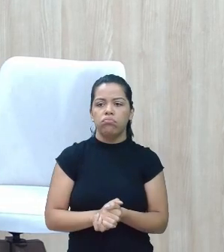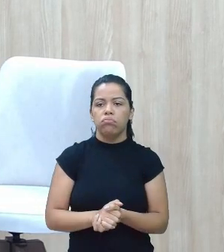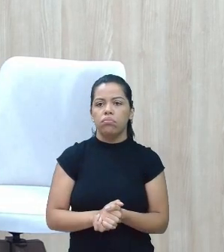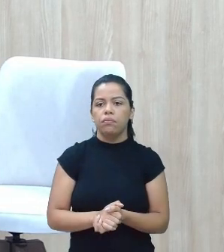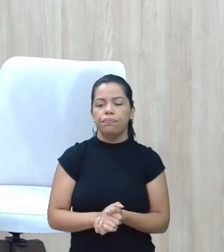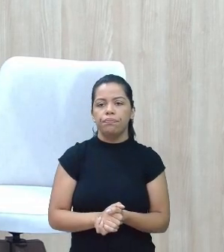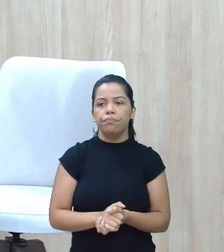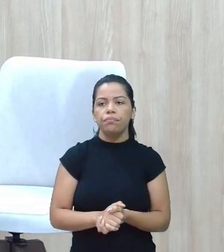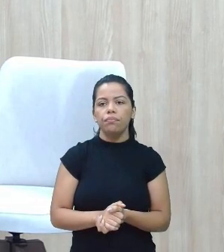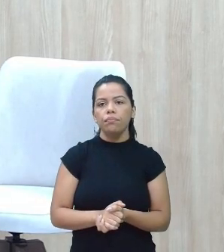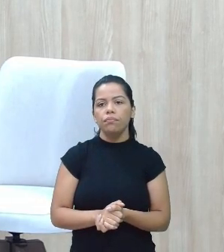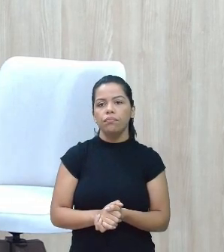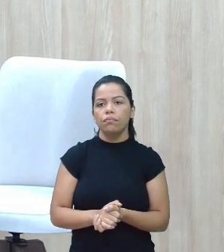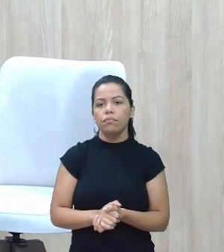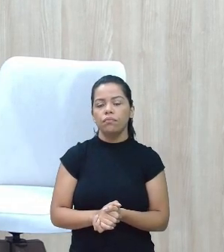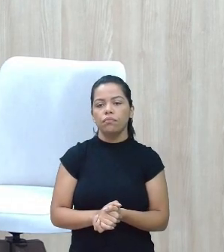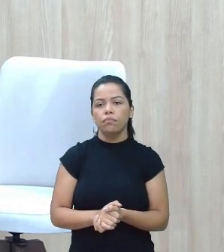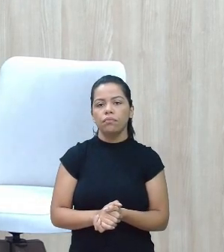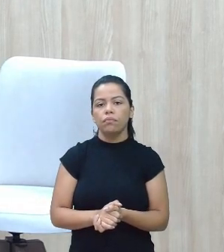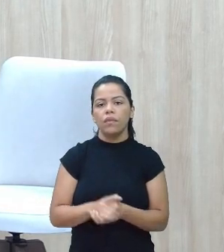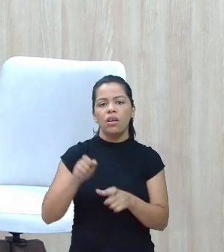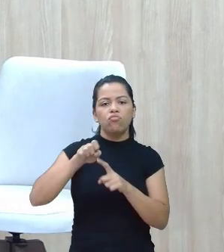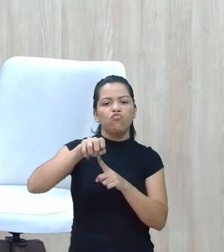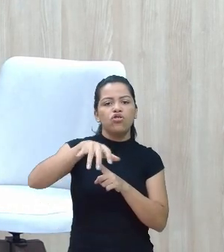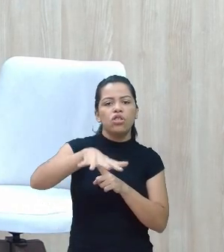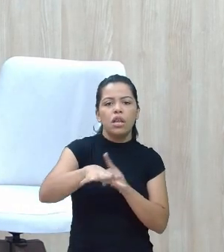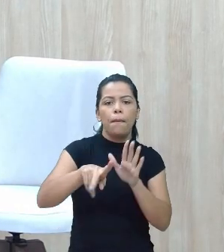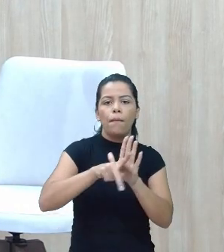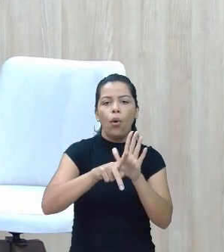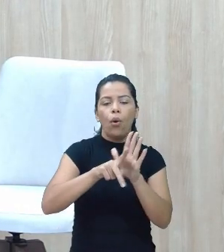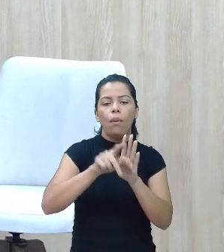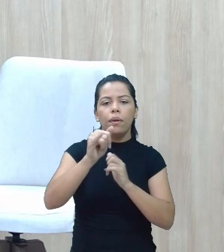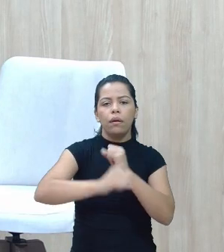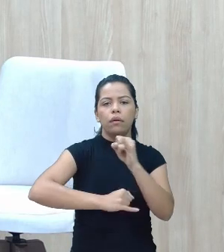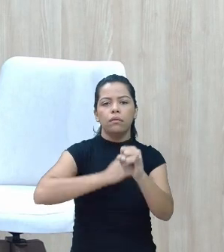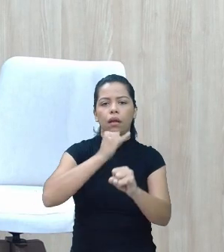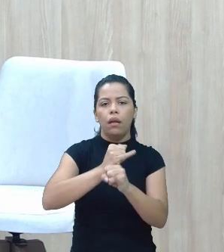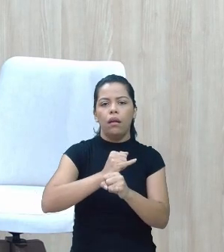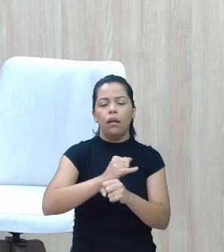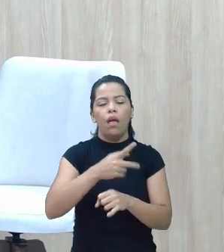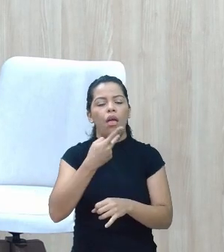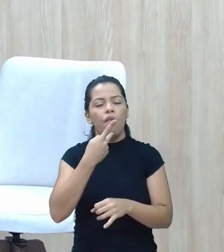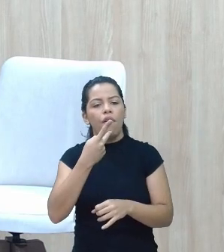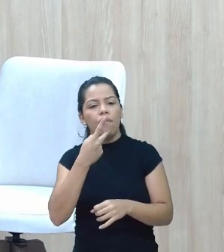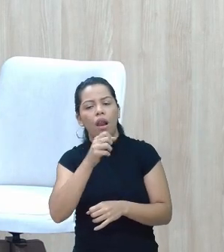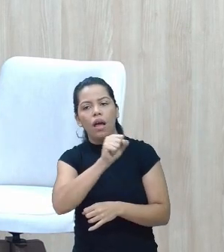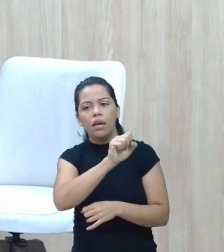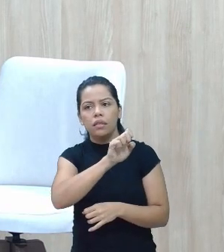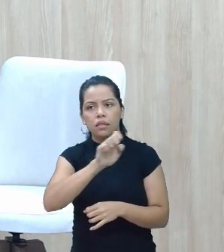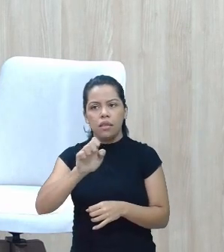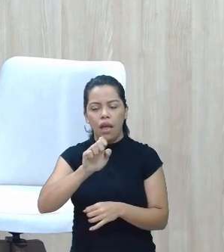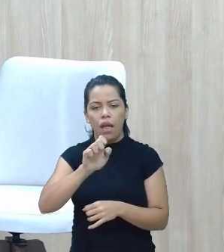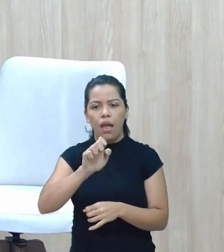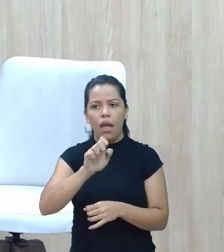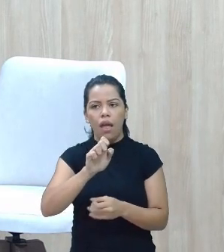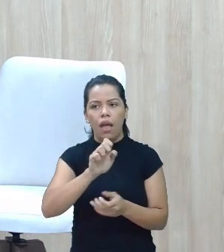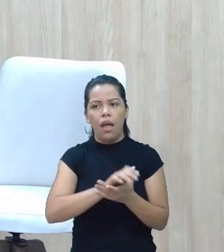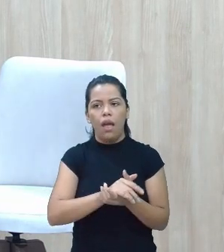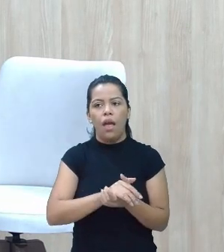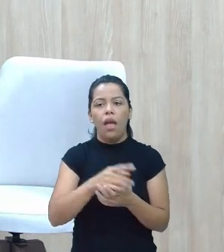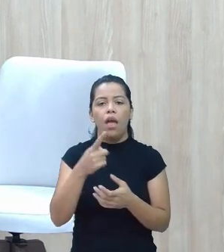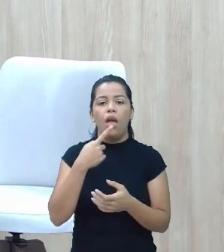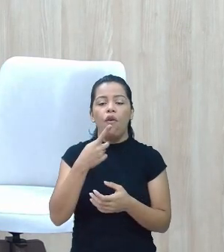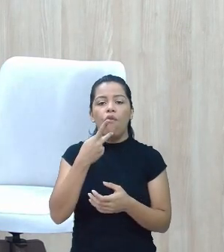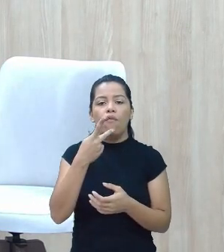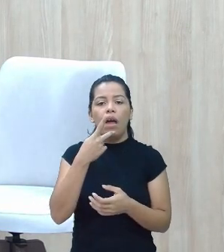Aqui, gírias de internet, ou seja, em vez de eu dizer S-E-E, que é o see, eu falei a letra C, que tem o mesmo som,